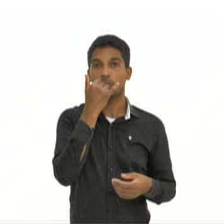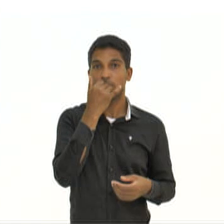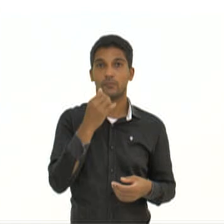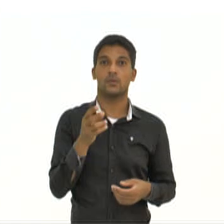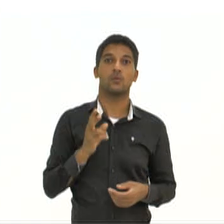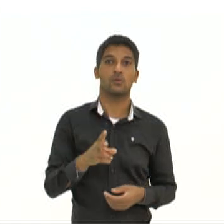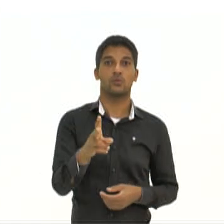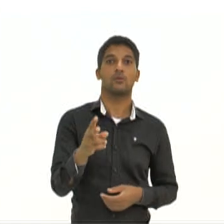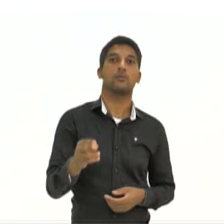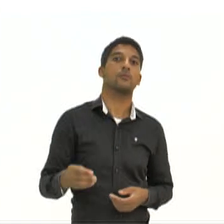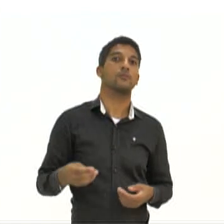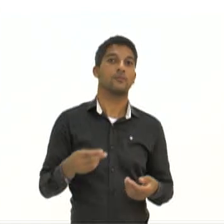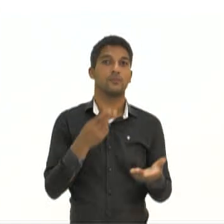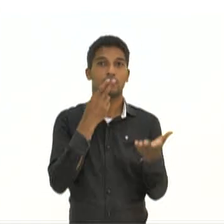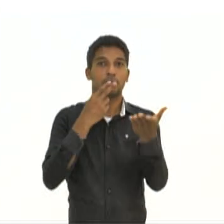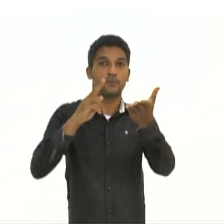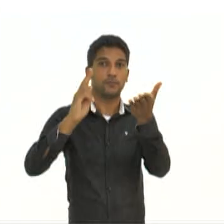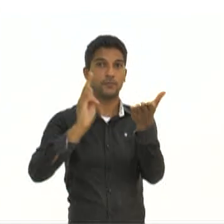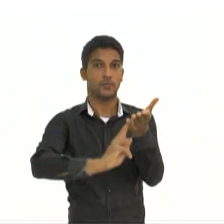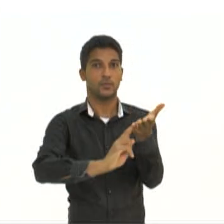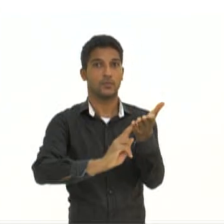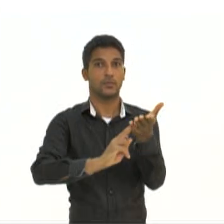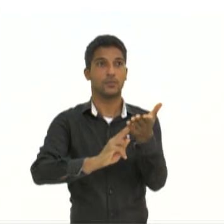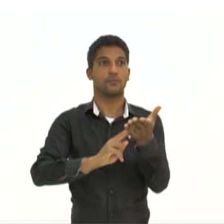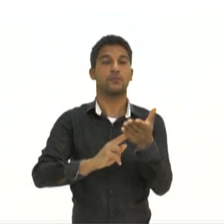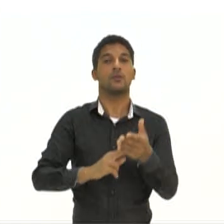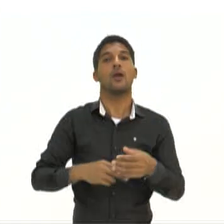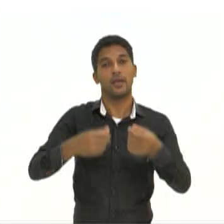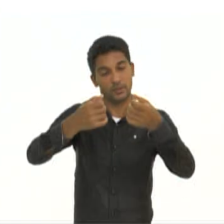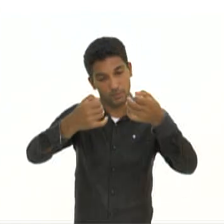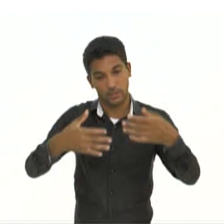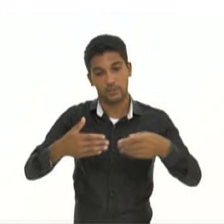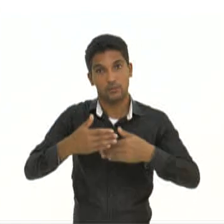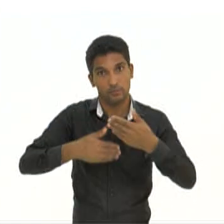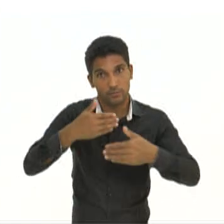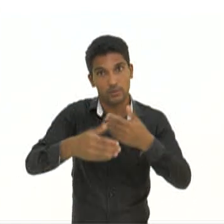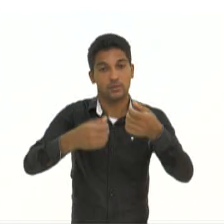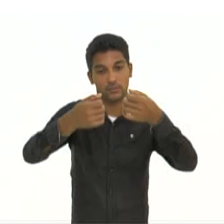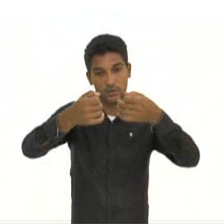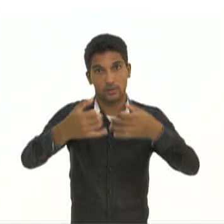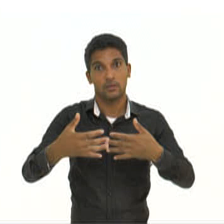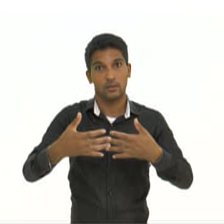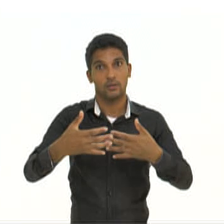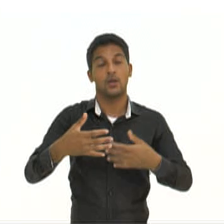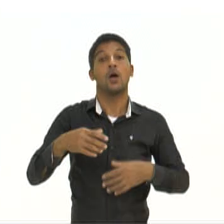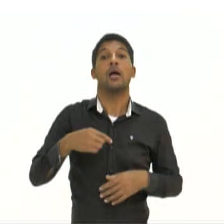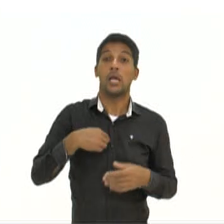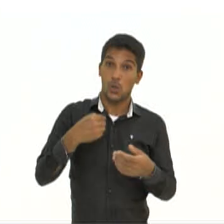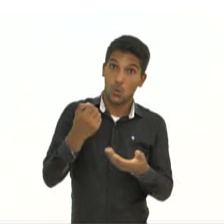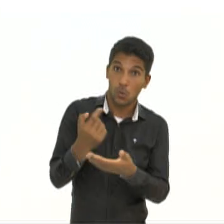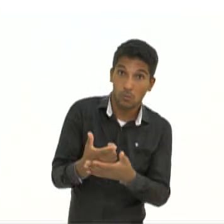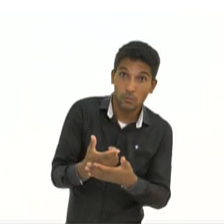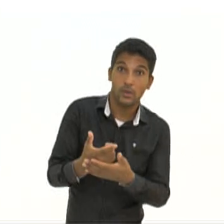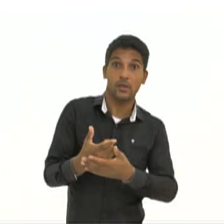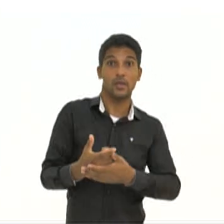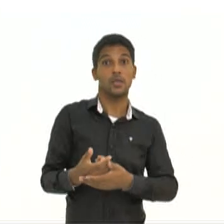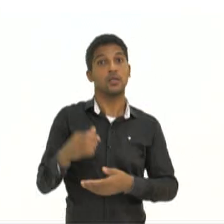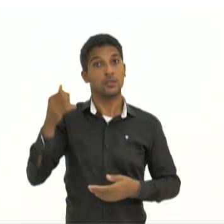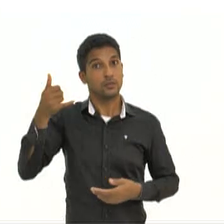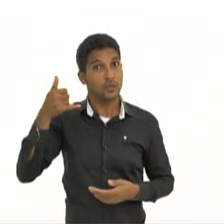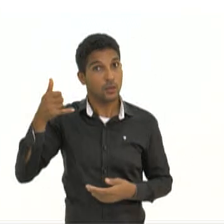dia, e aí coloca a data, e até o momento, passados tantos dias deste prazo, ainda não recebi. Portanto, informo